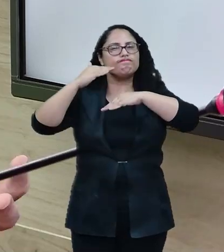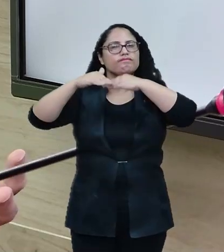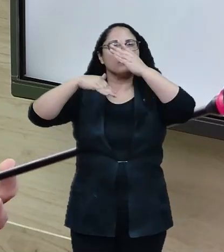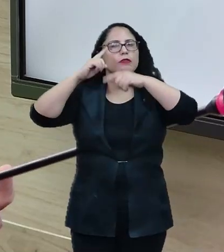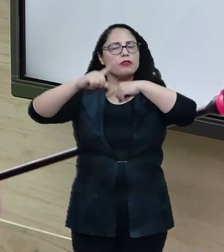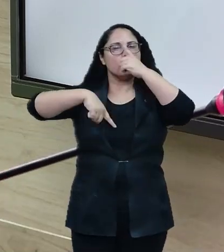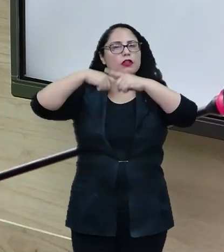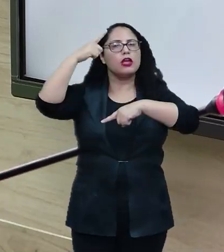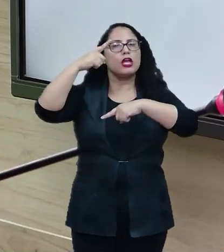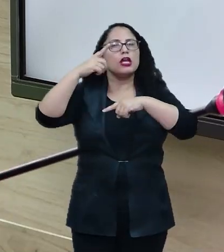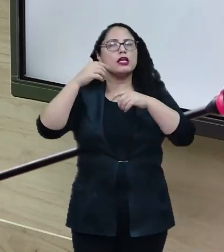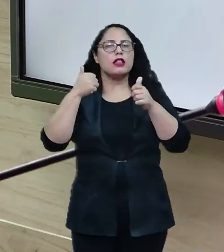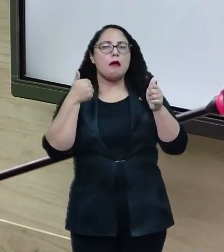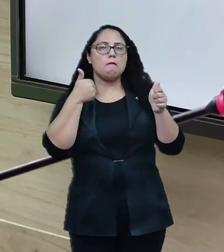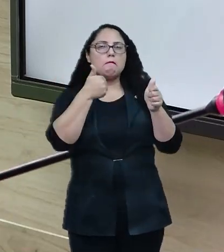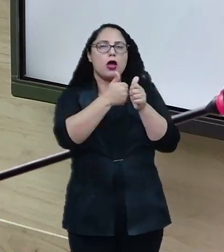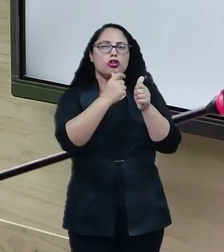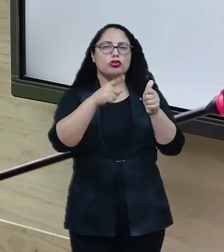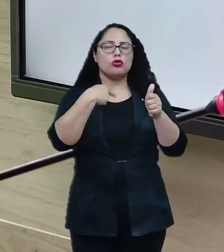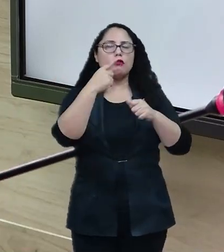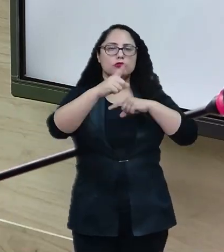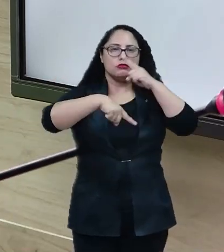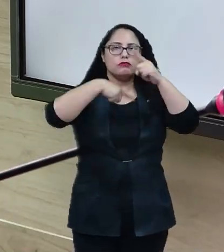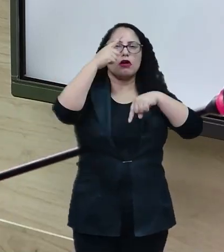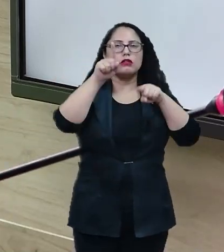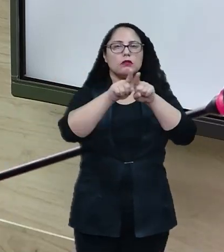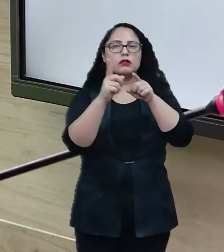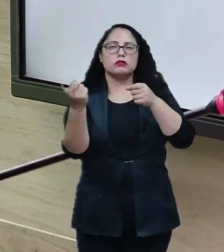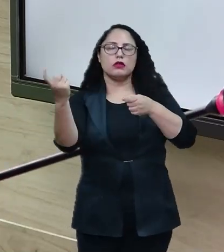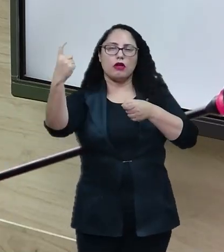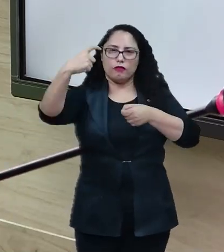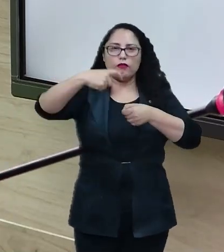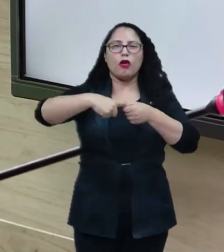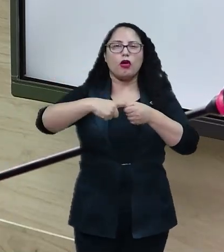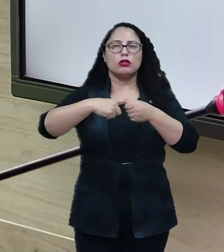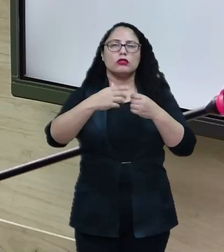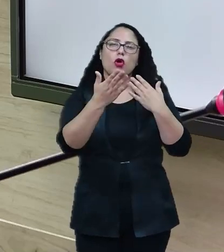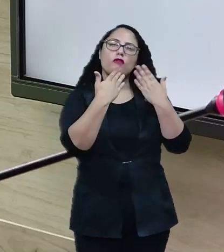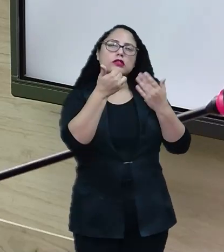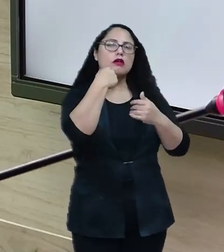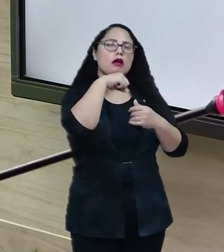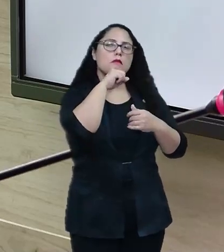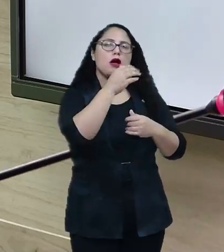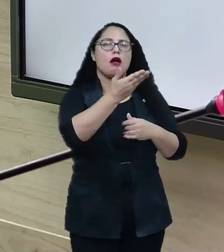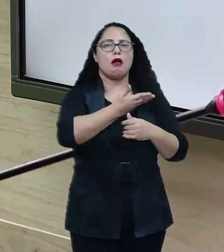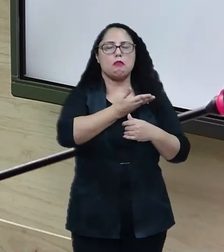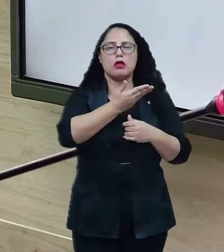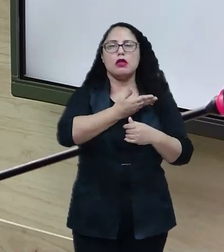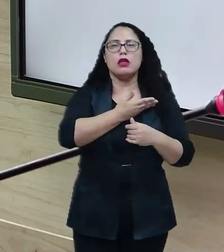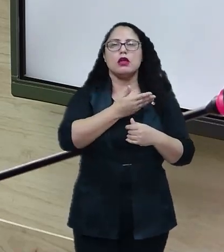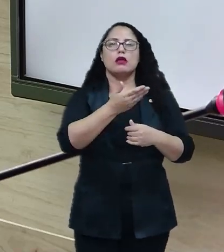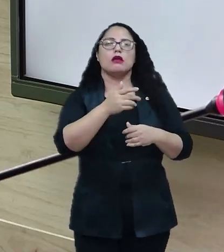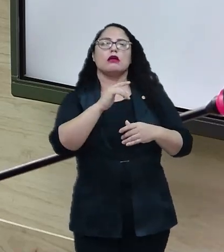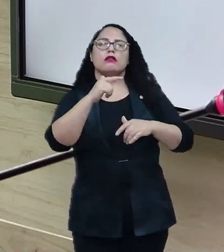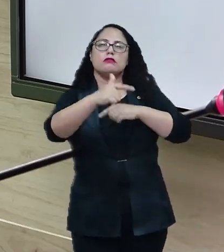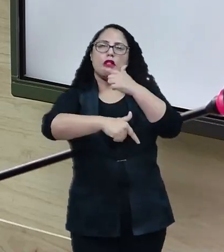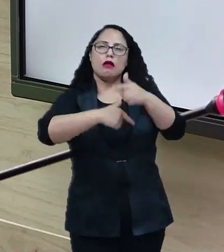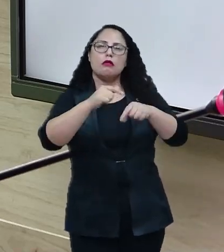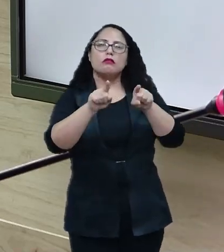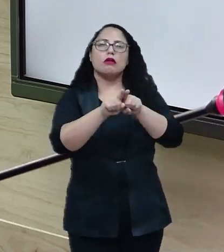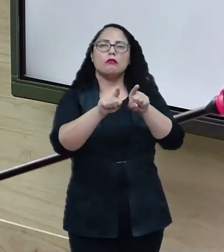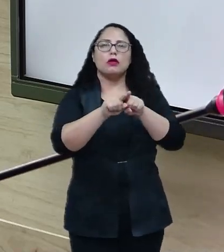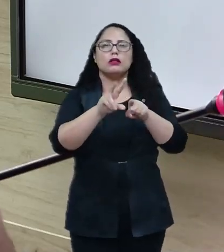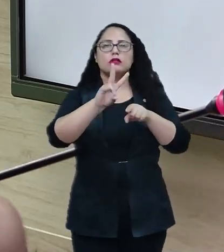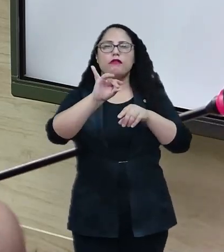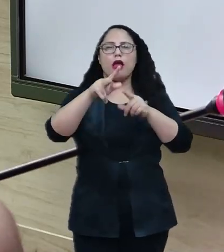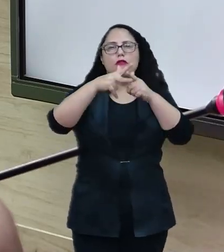está próximo da gente também cresce. Porque quando você volta, você vai conversar com sua mãe, com sua amiga, com sua colega de trabalho, né? Você